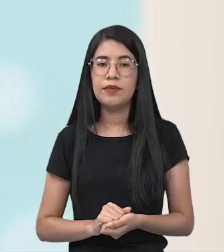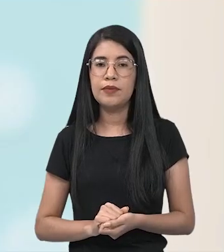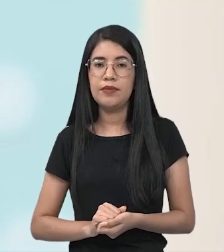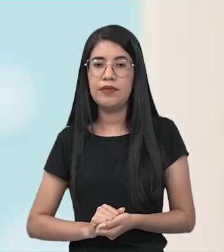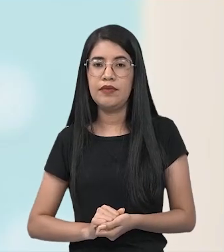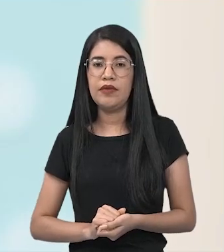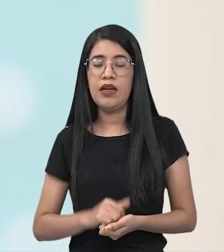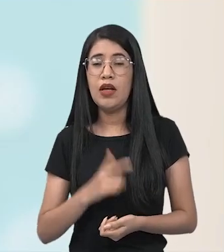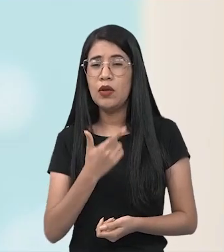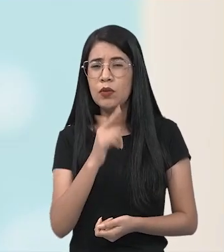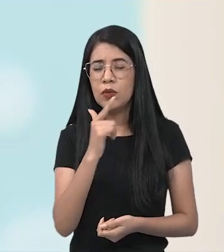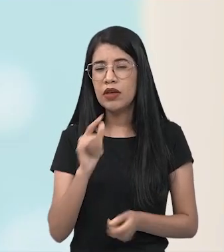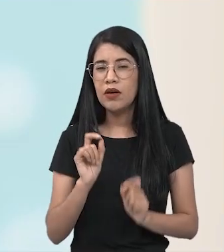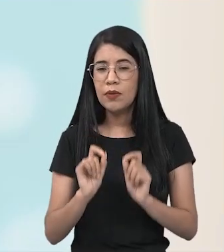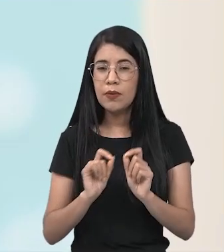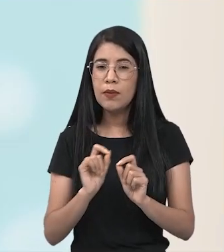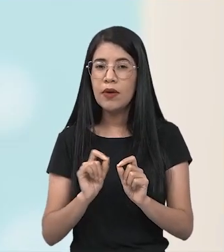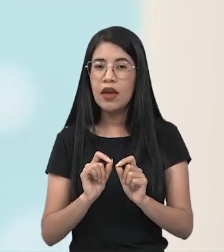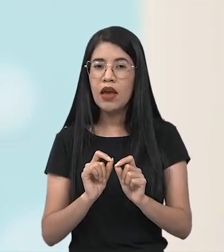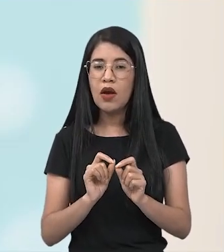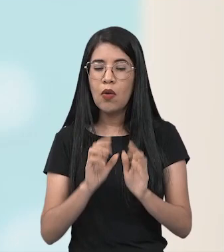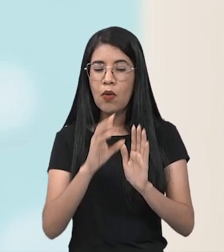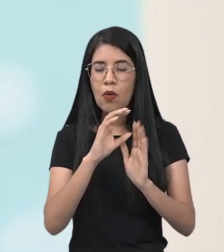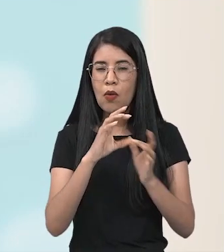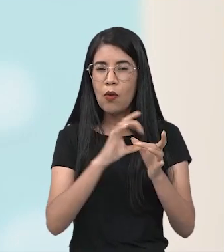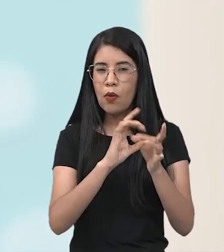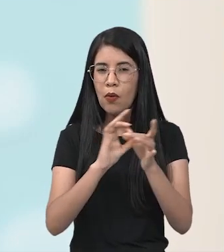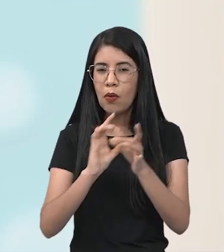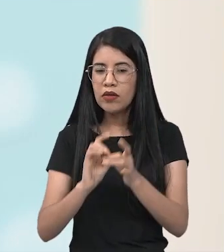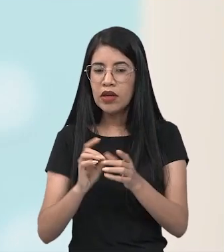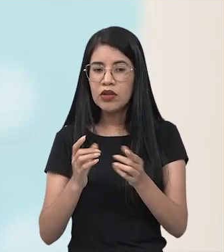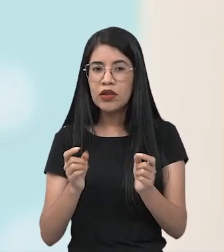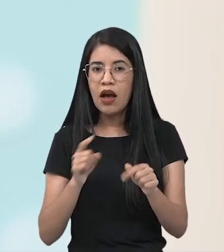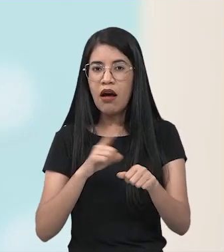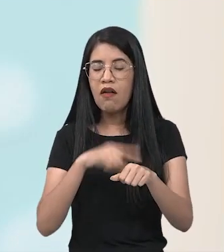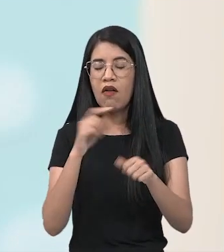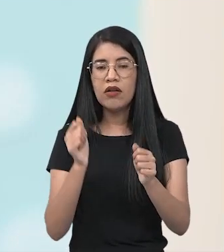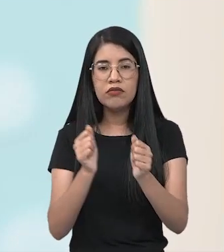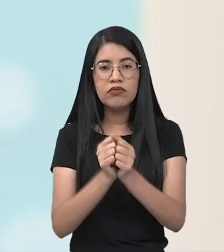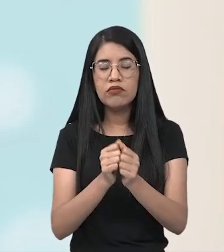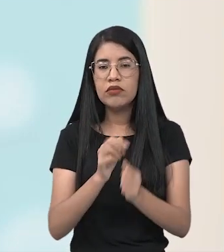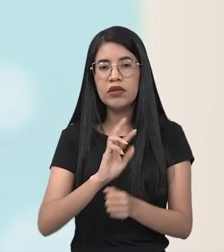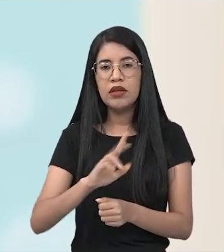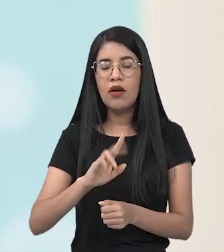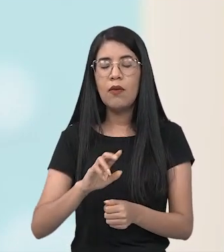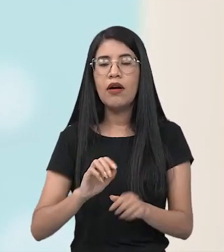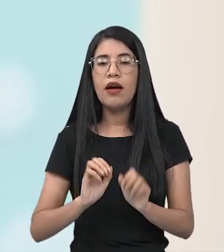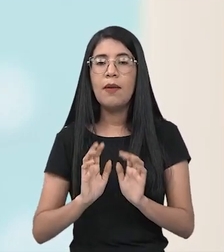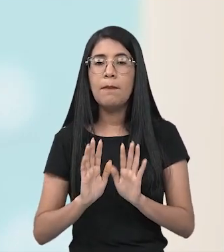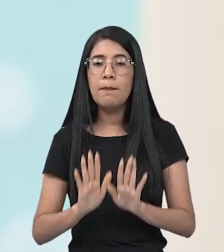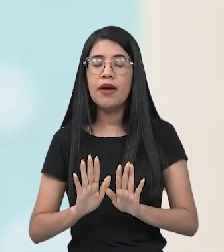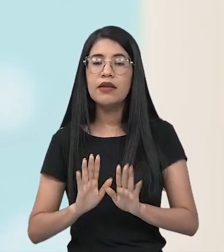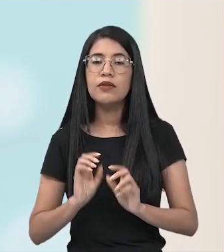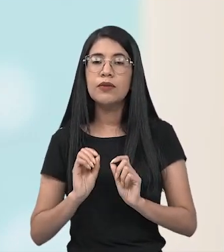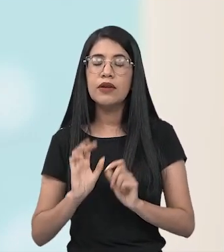ele não tem todo esse contexto lá acontecendo ao mesmo tempo, o rap, o grafite, não. Quando